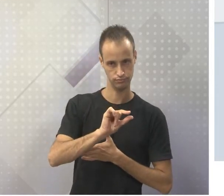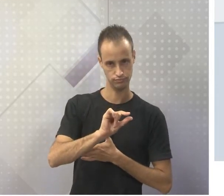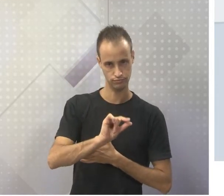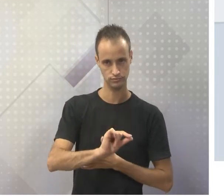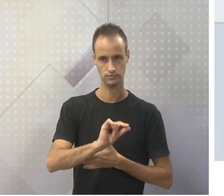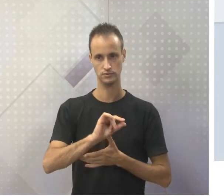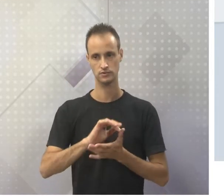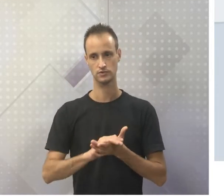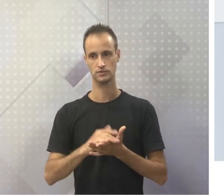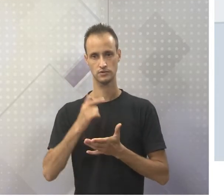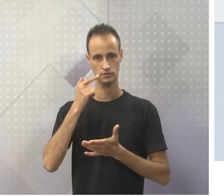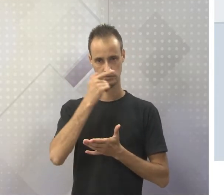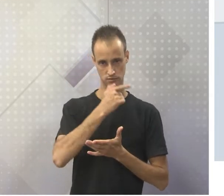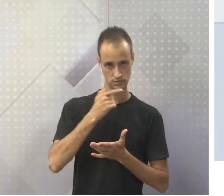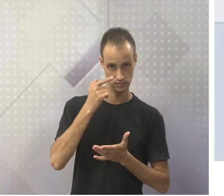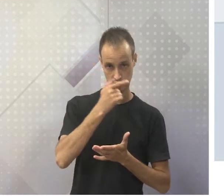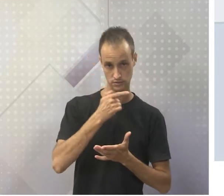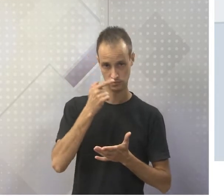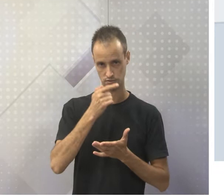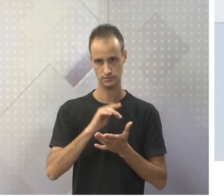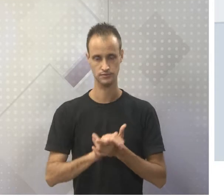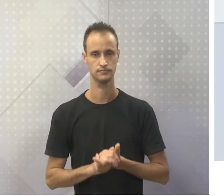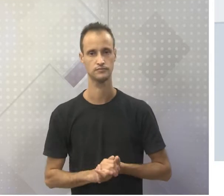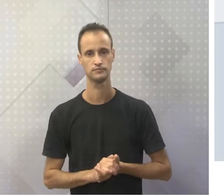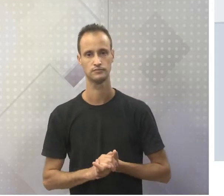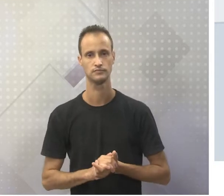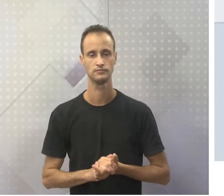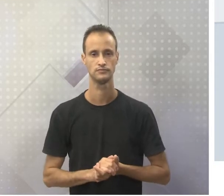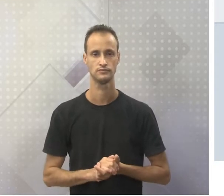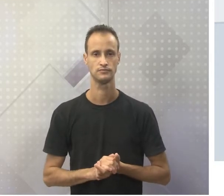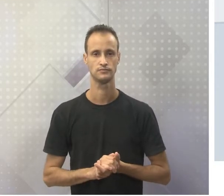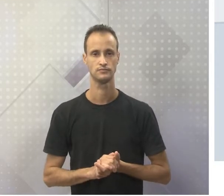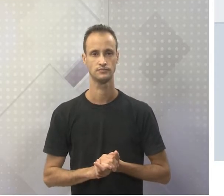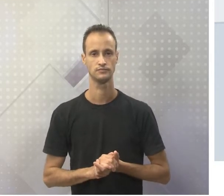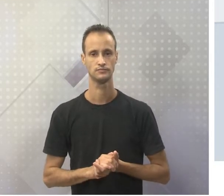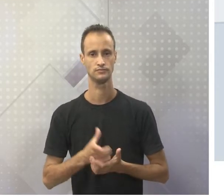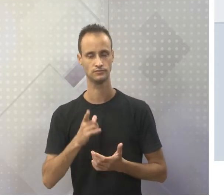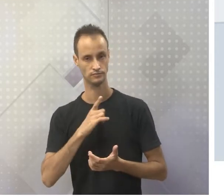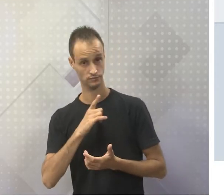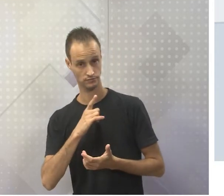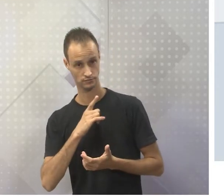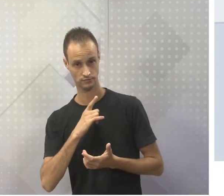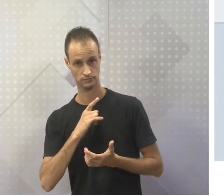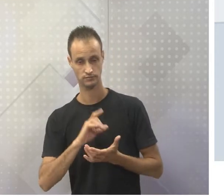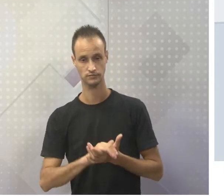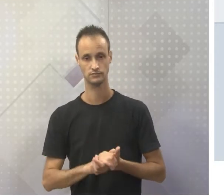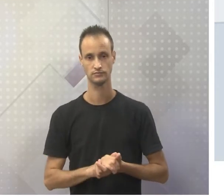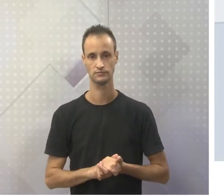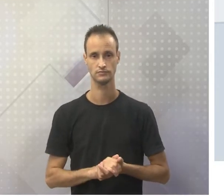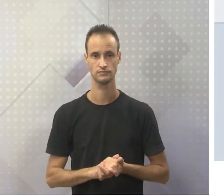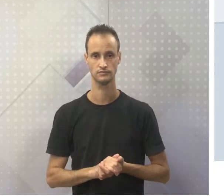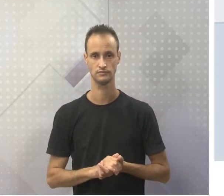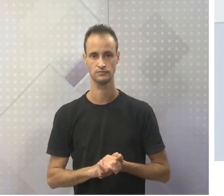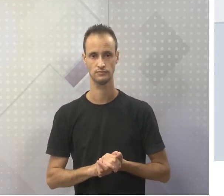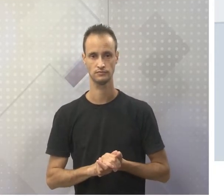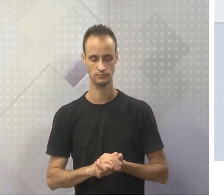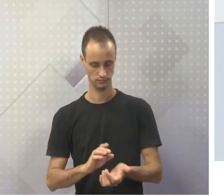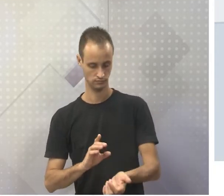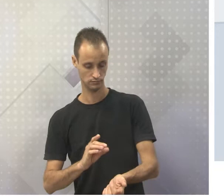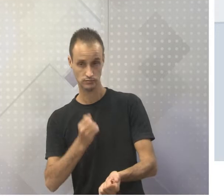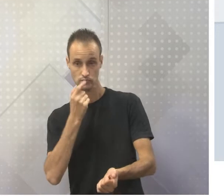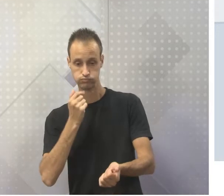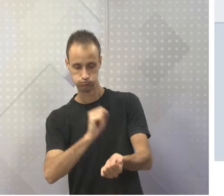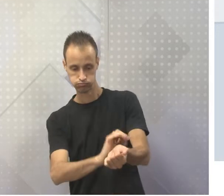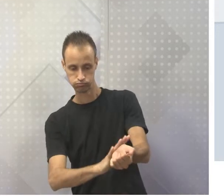pelo fígado, estimula a síntese de proteína. Então, quando eu tenho, olha só, baixa sua taxa no sangue. Já